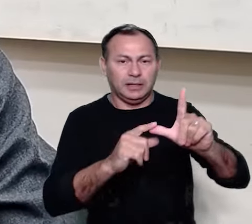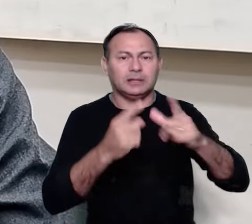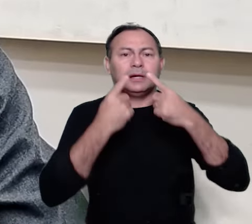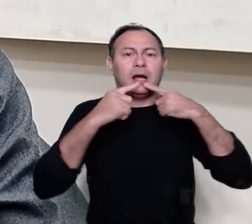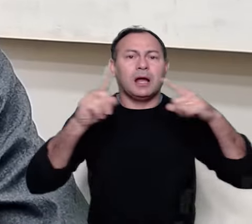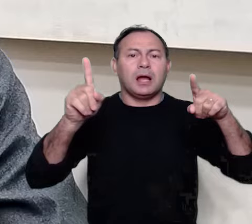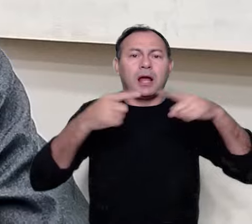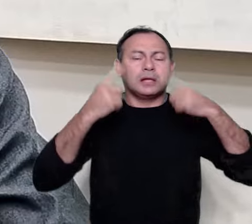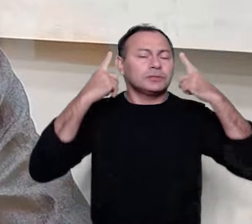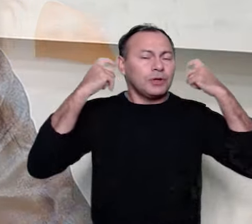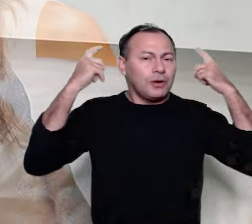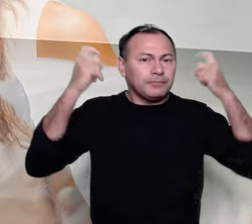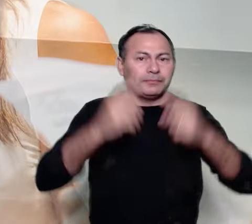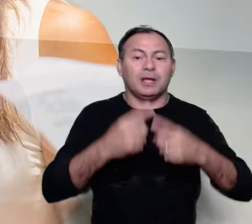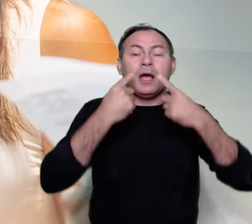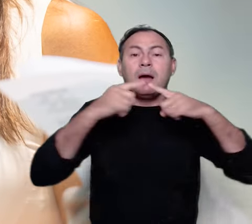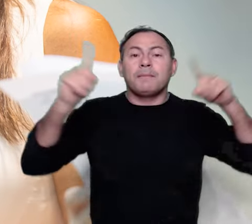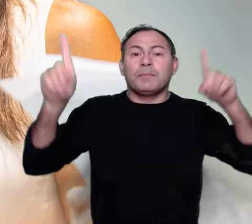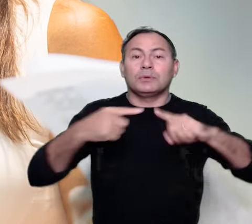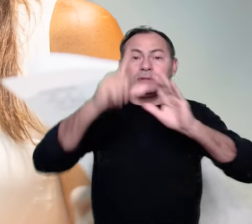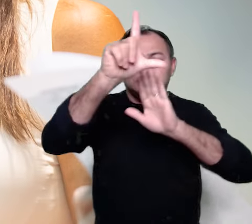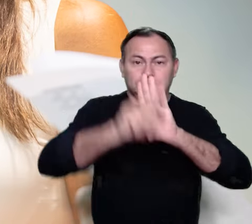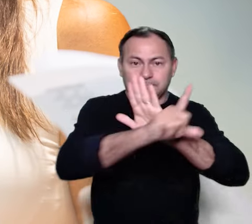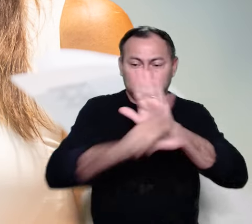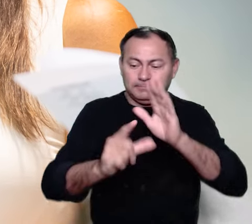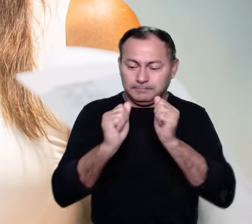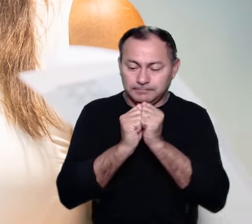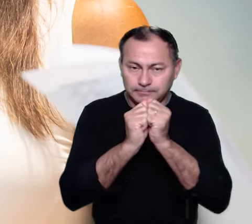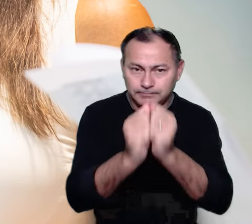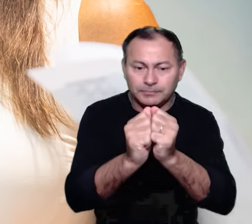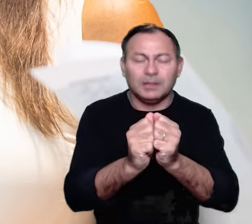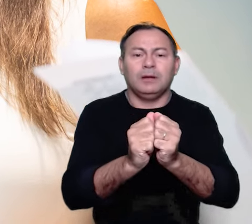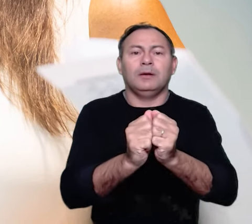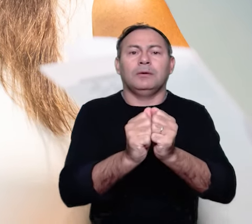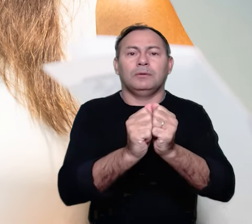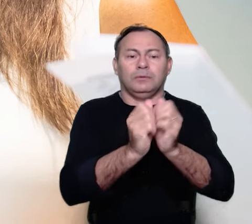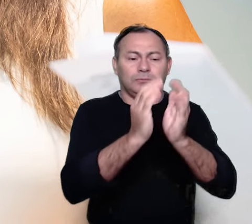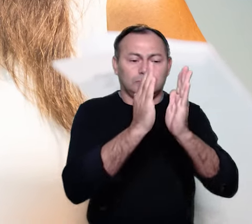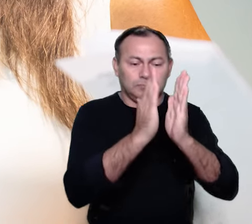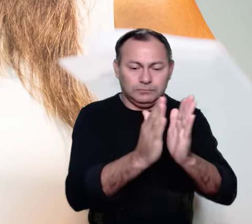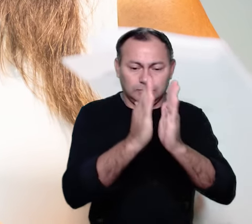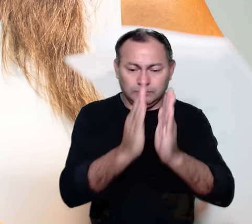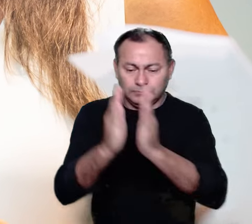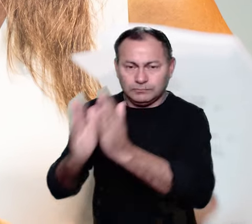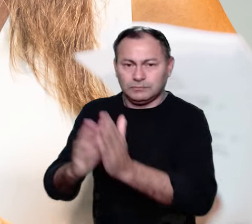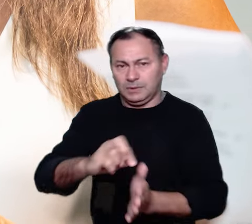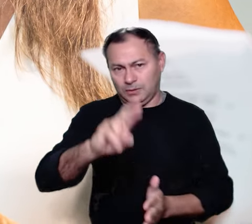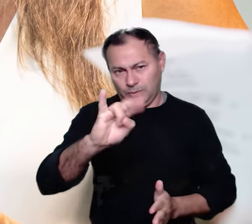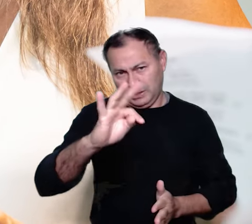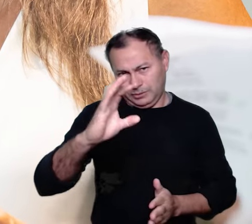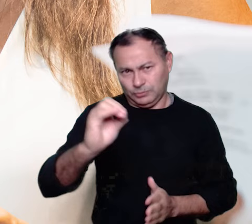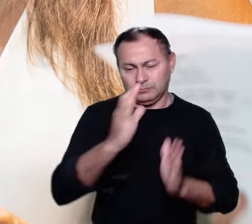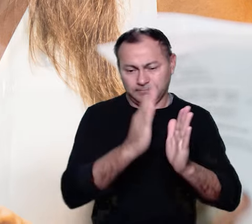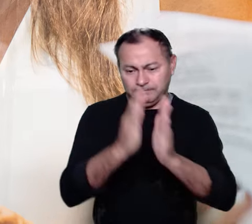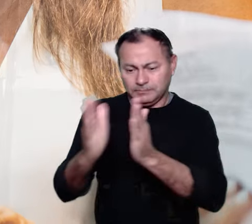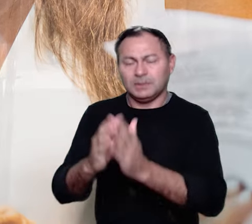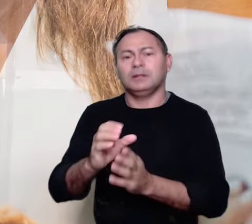melodias, a música litúrgica acompanha o rito ou, por vezes,